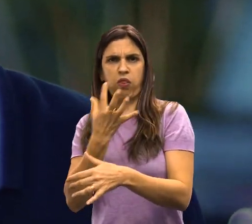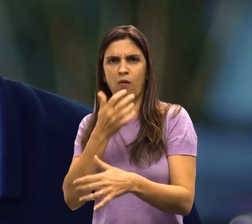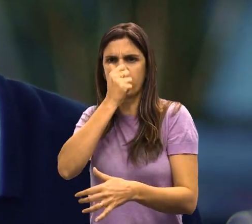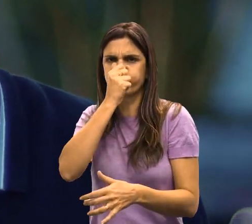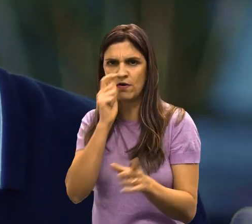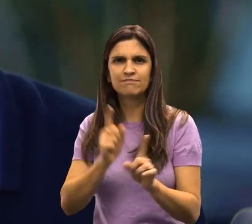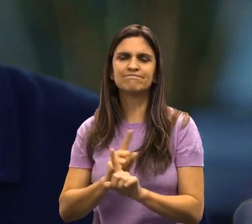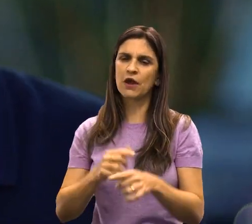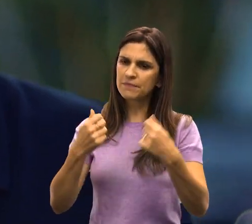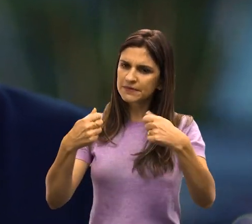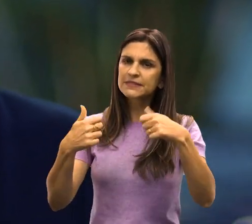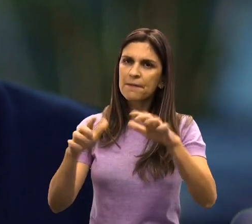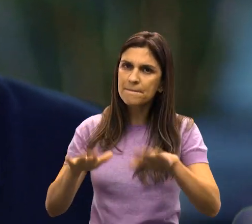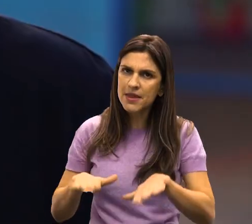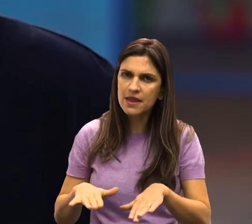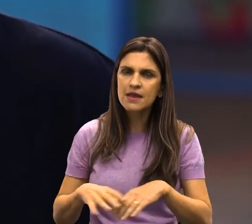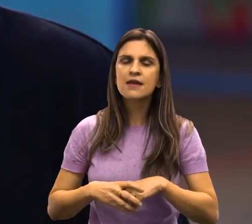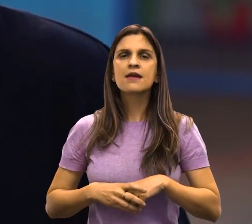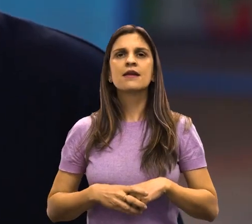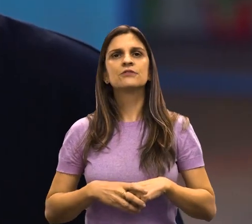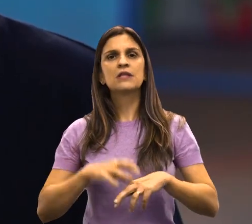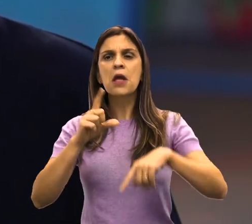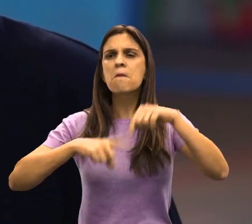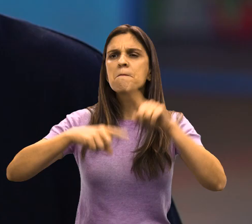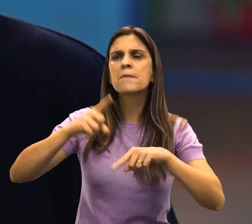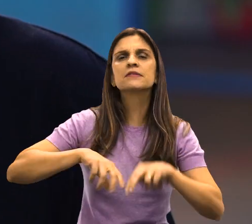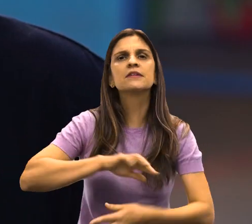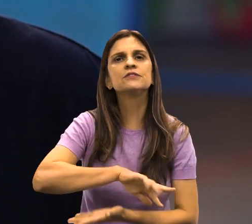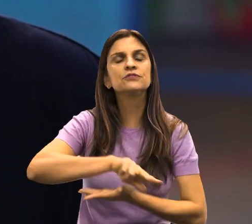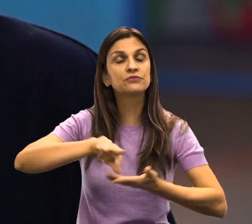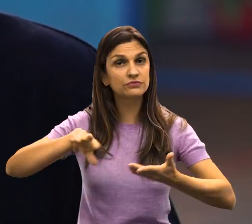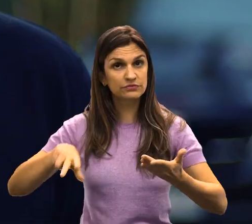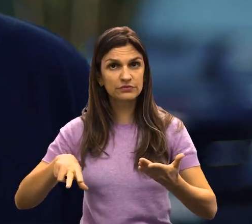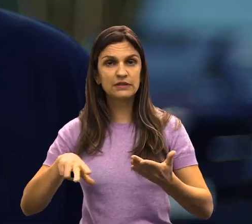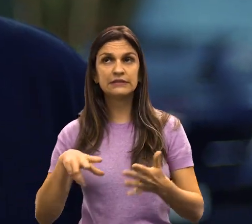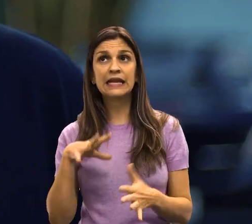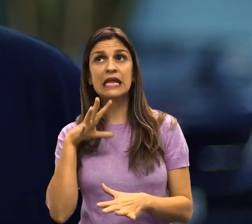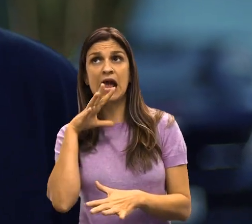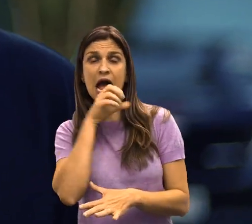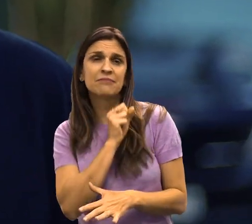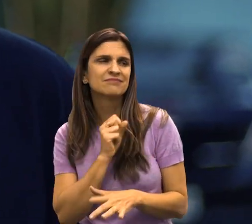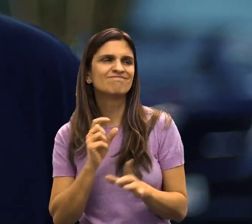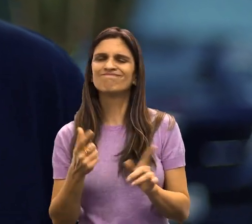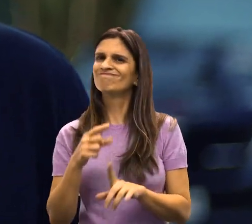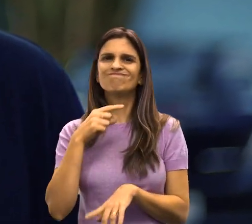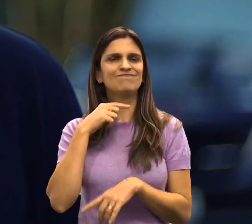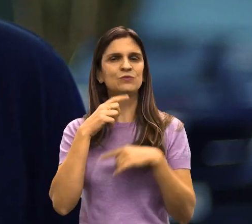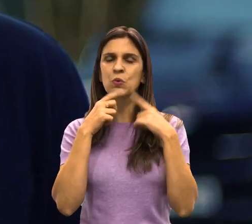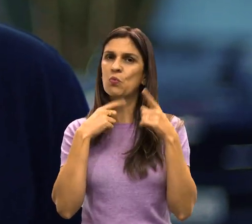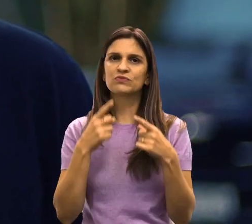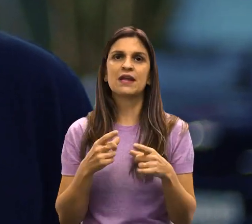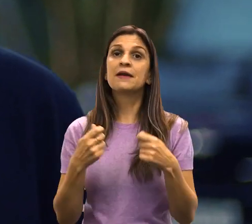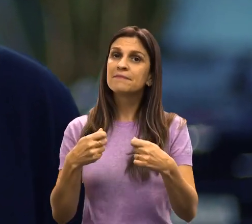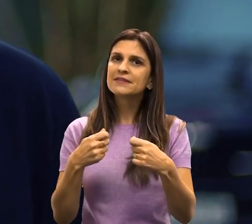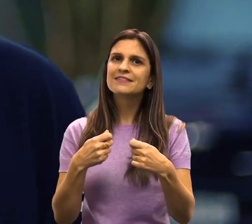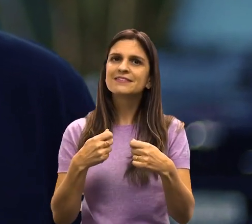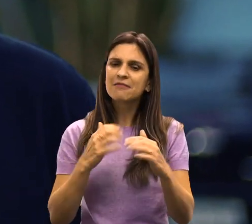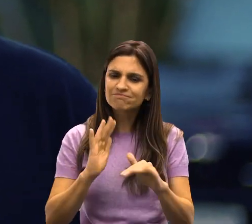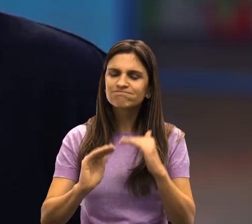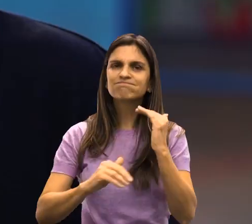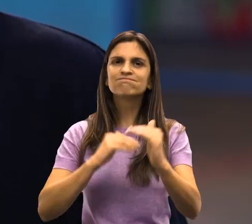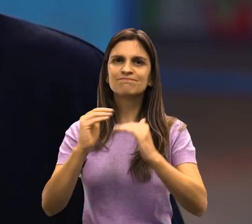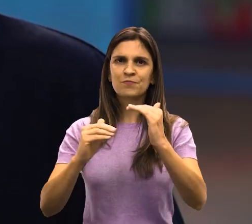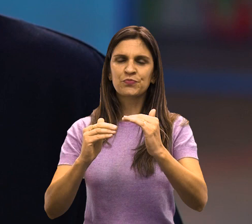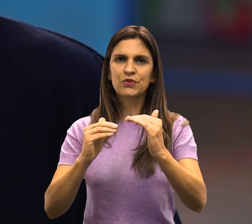coisas que tem que ser melhorada a cada dia e isso não se faz de uma maneira tão rápida. E por isso que nós precisamos de pessoas como o professor